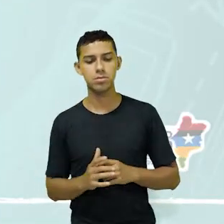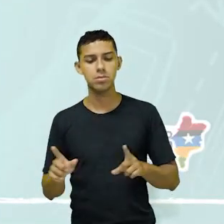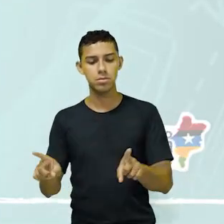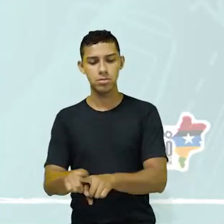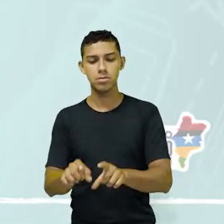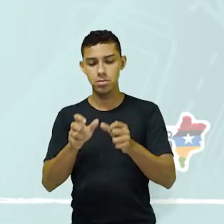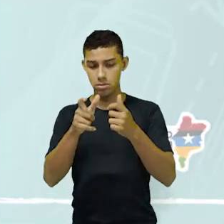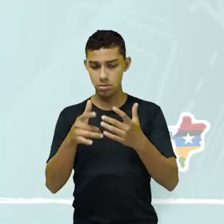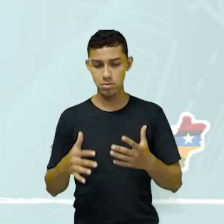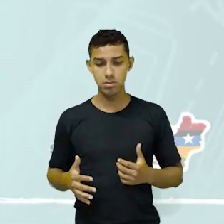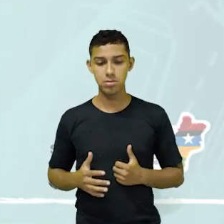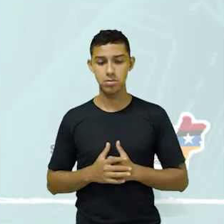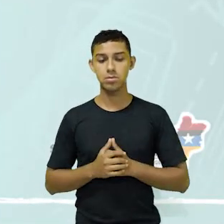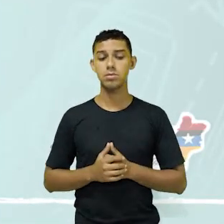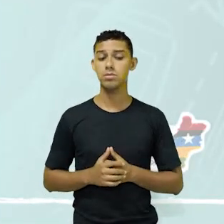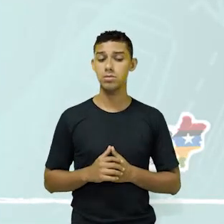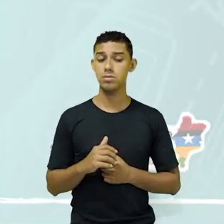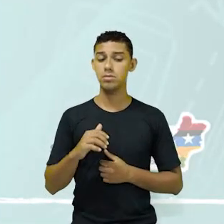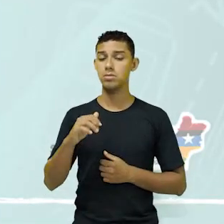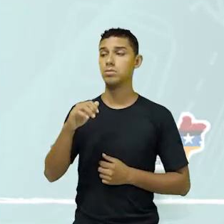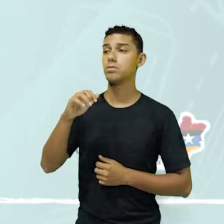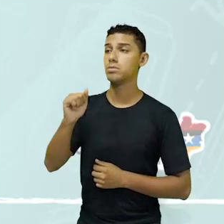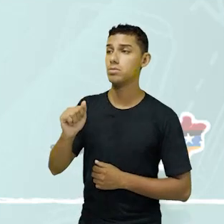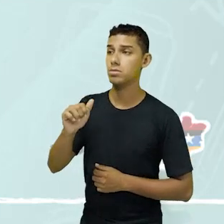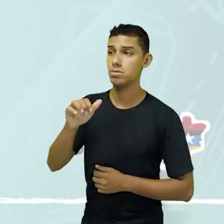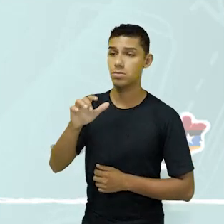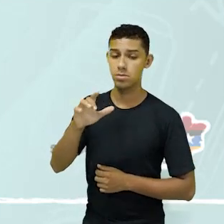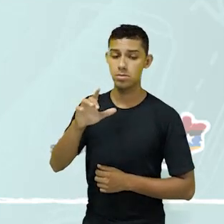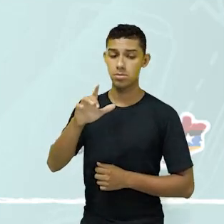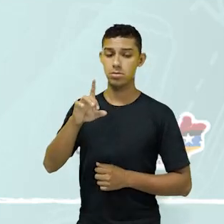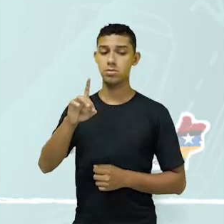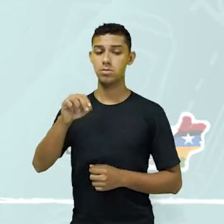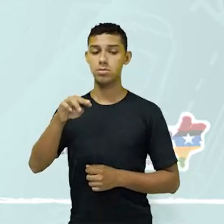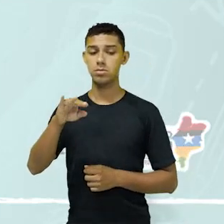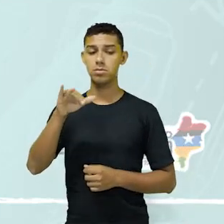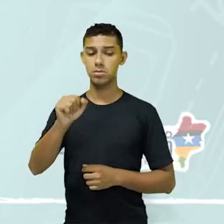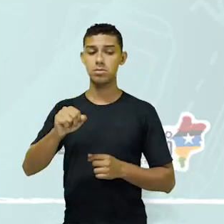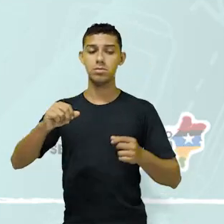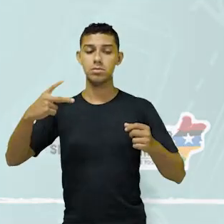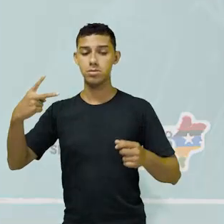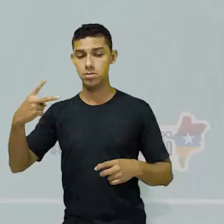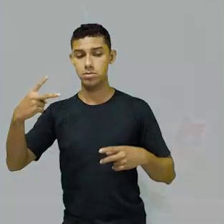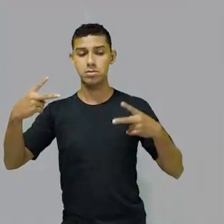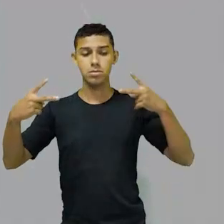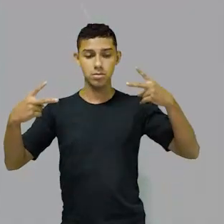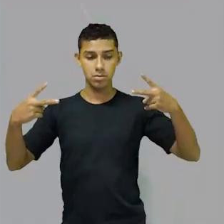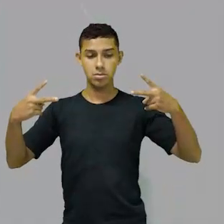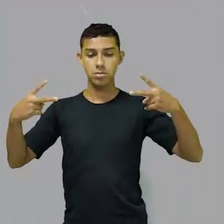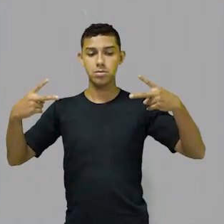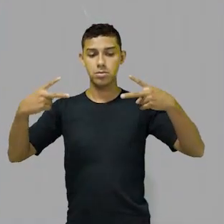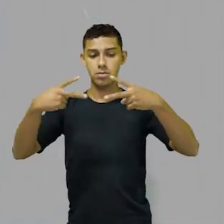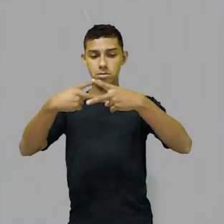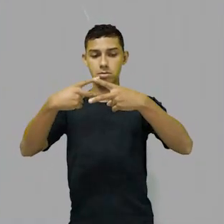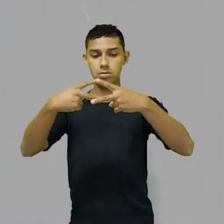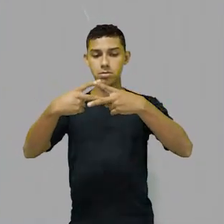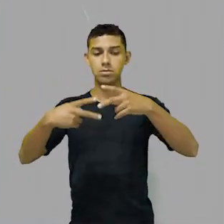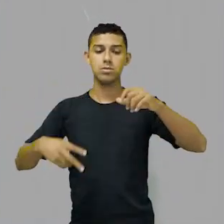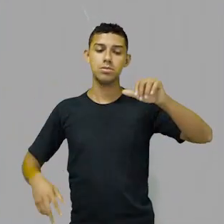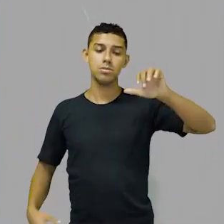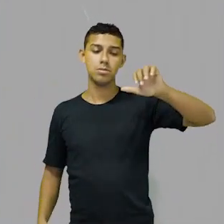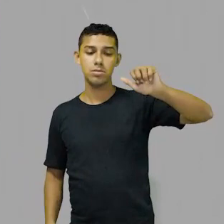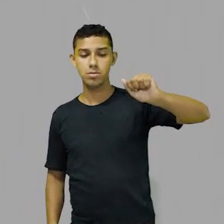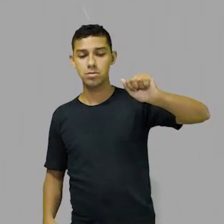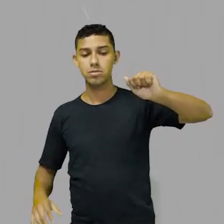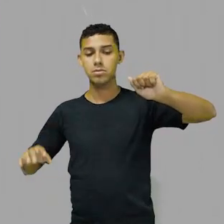para vocês, a adenina só se liga com timina. E entre elas duas formam-se duas pontes de hidrogênio. Então,